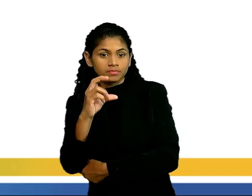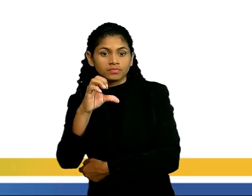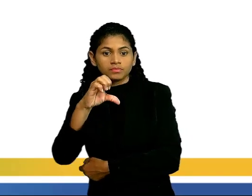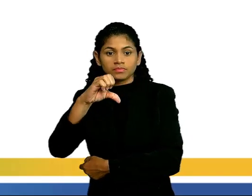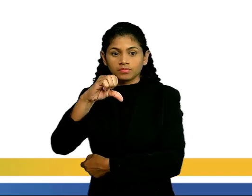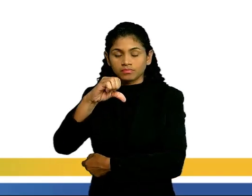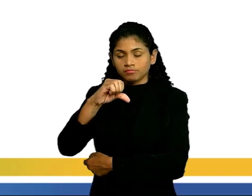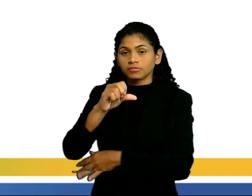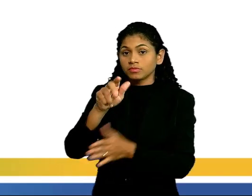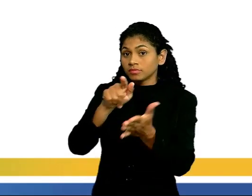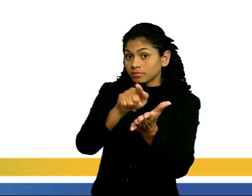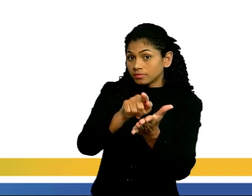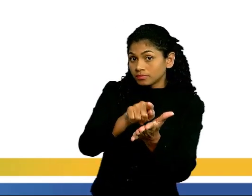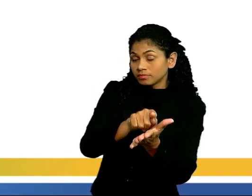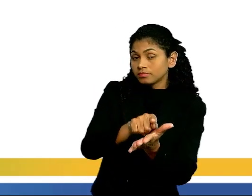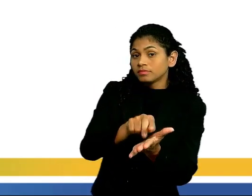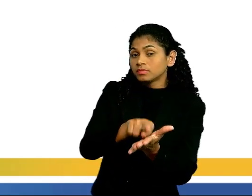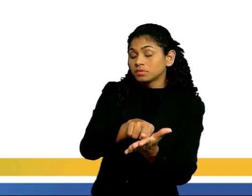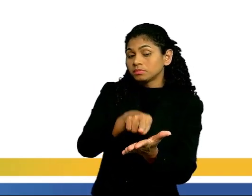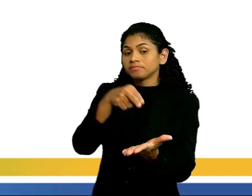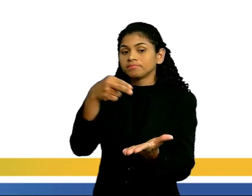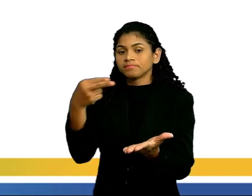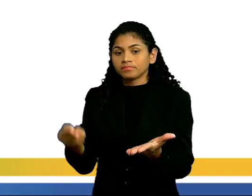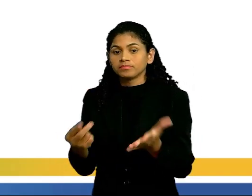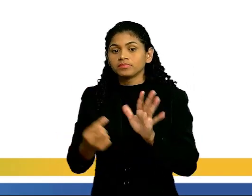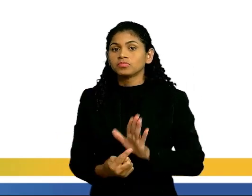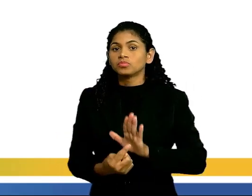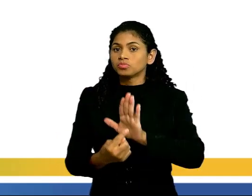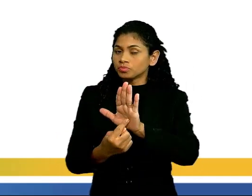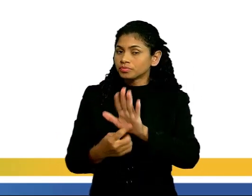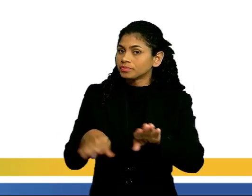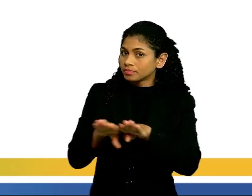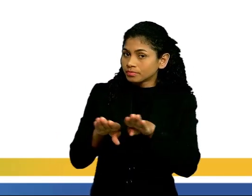O Cruzeiro também publicou alguns trechos do diário,